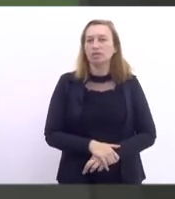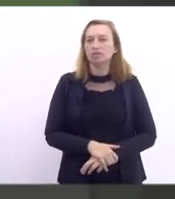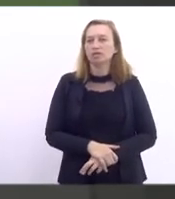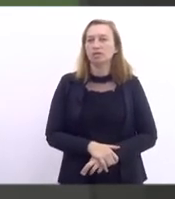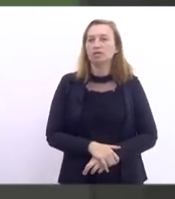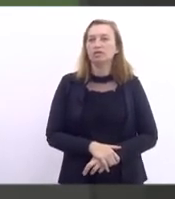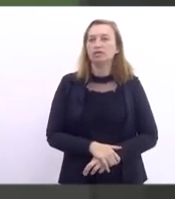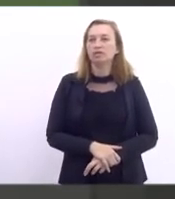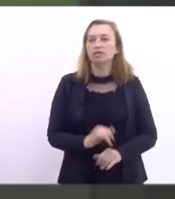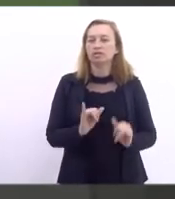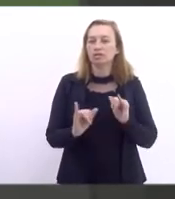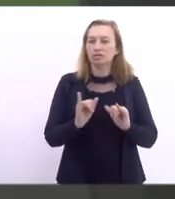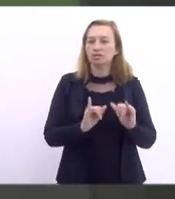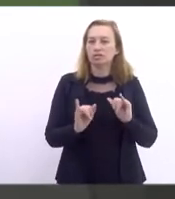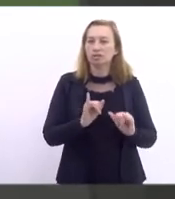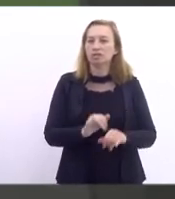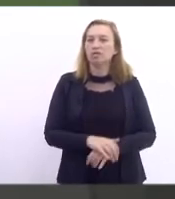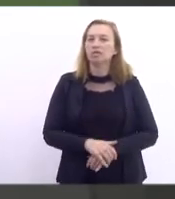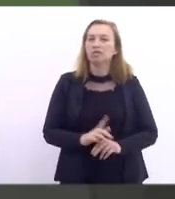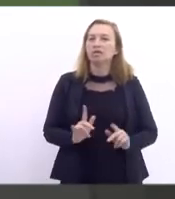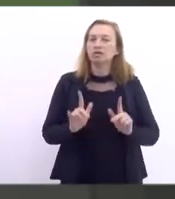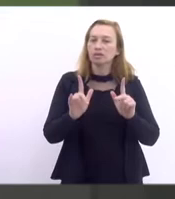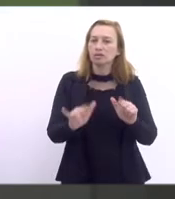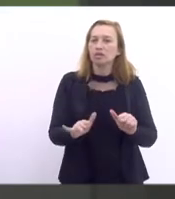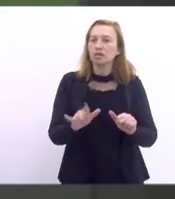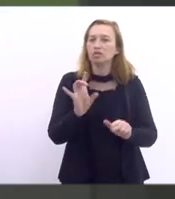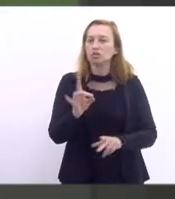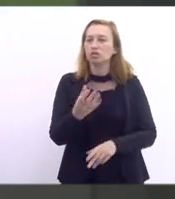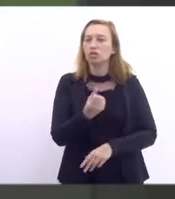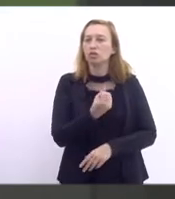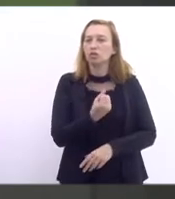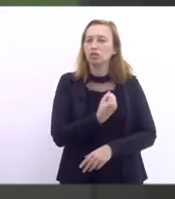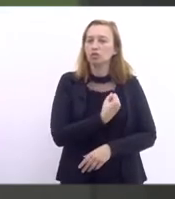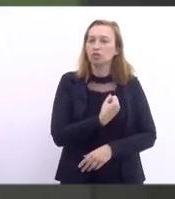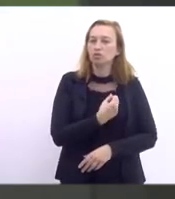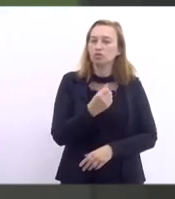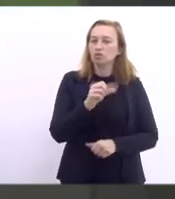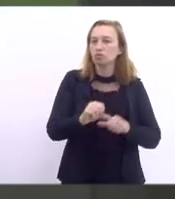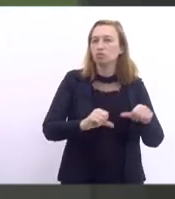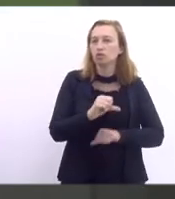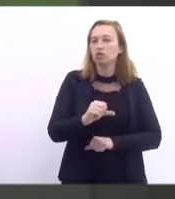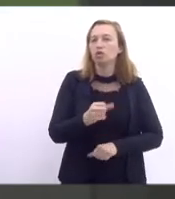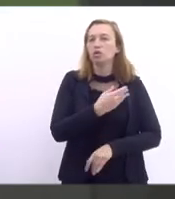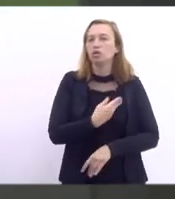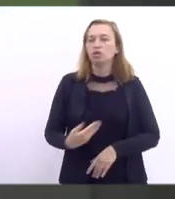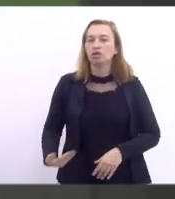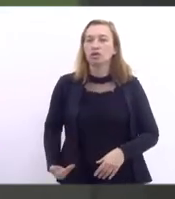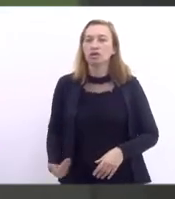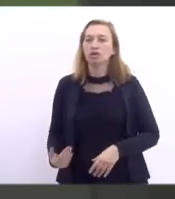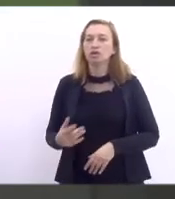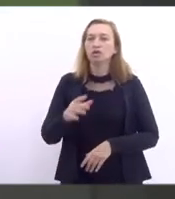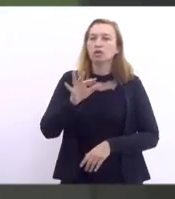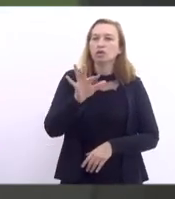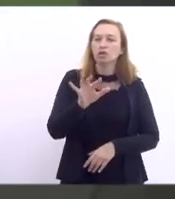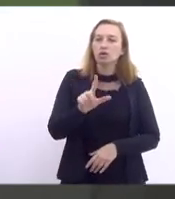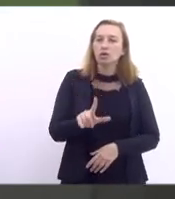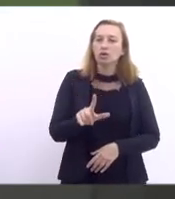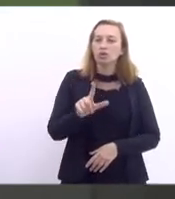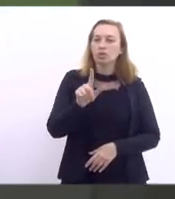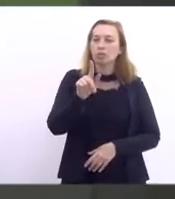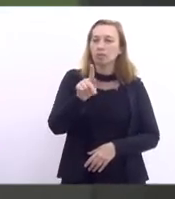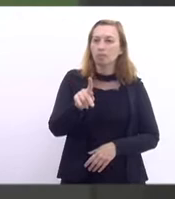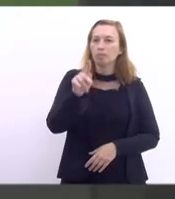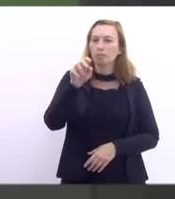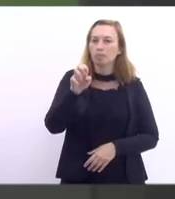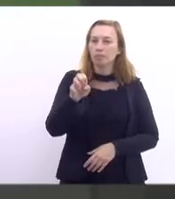notificação igual solo dos valores a Governador o Luiz Fernando Pezão